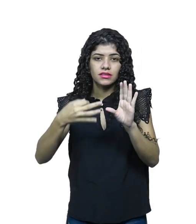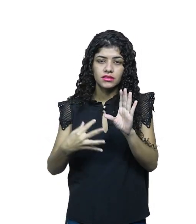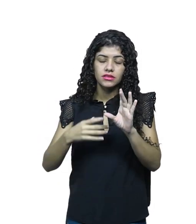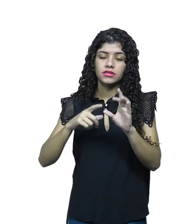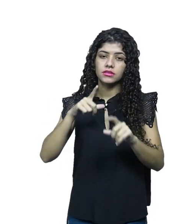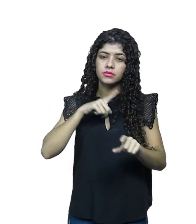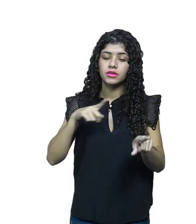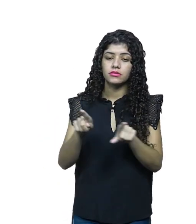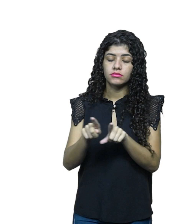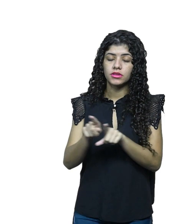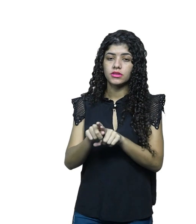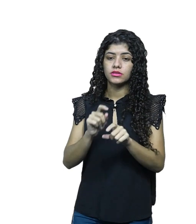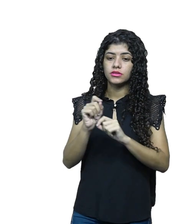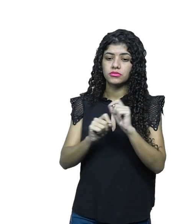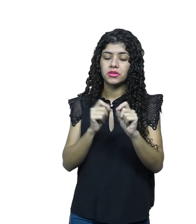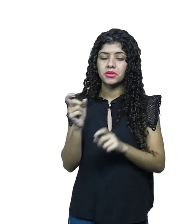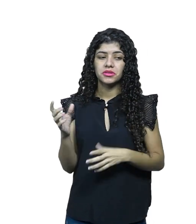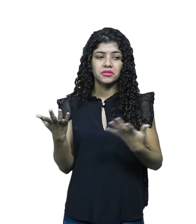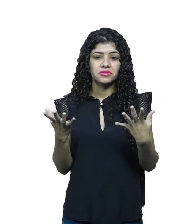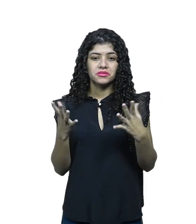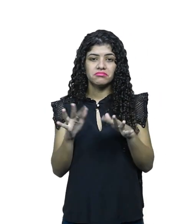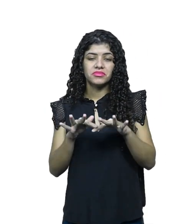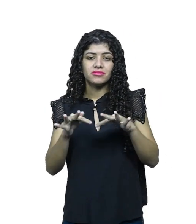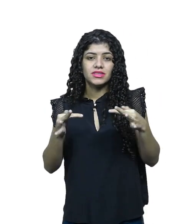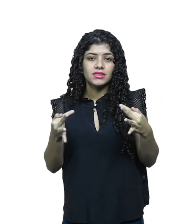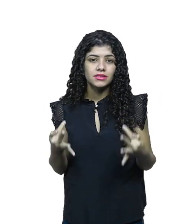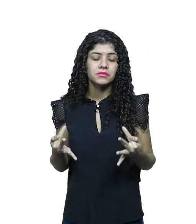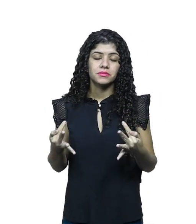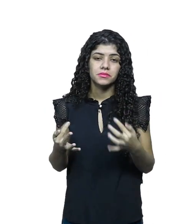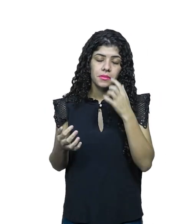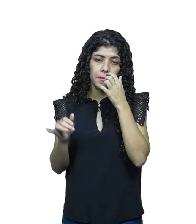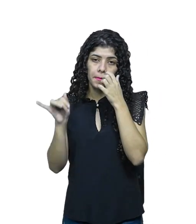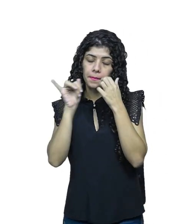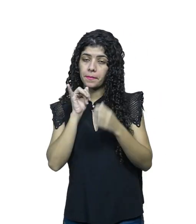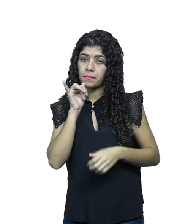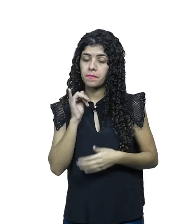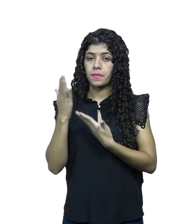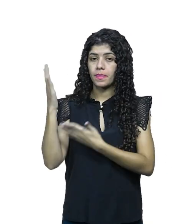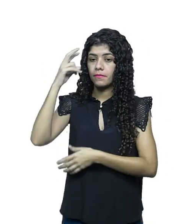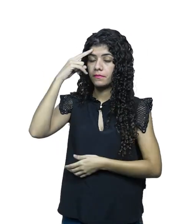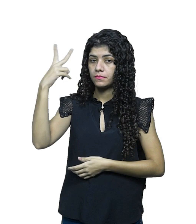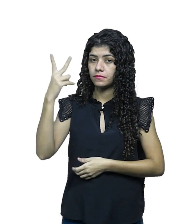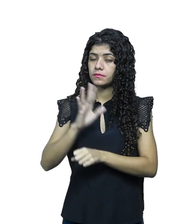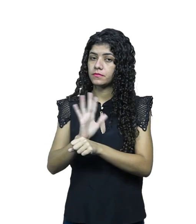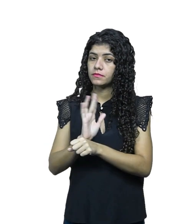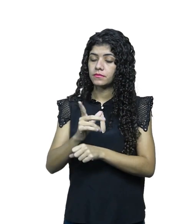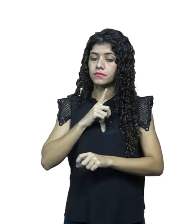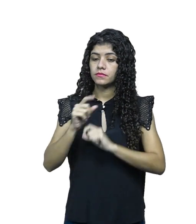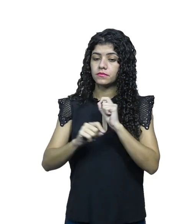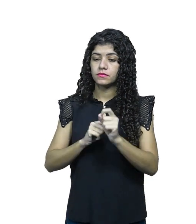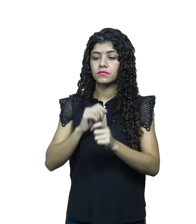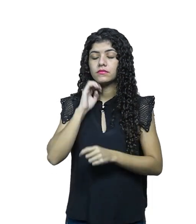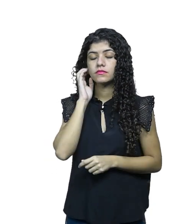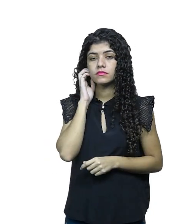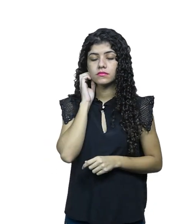muito fria, sem palavras de efeito ali caracterizando ela, o texto tende a ficar muito